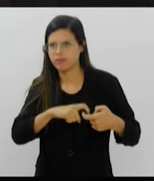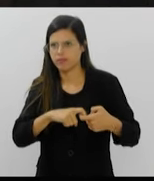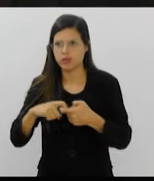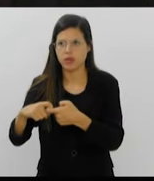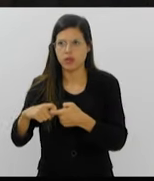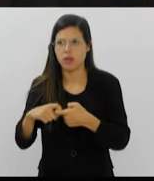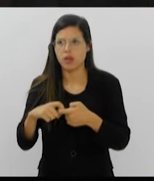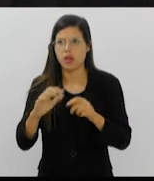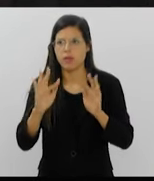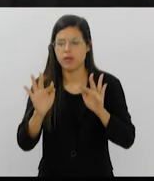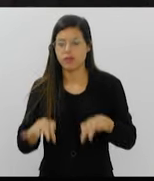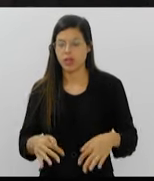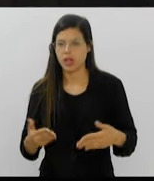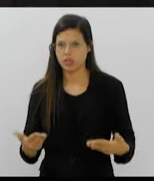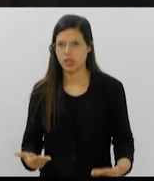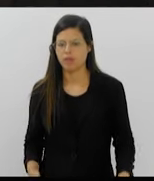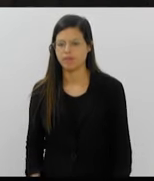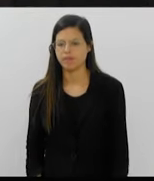concluir,